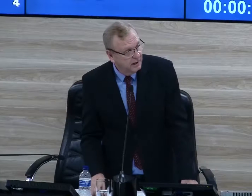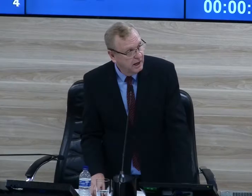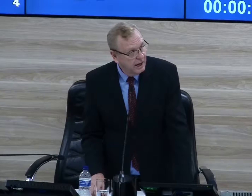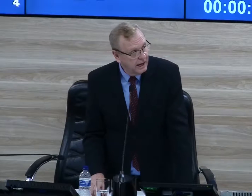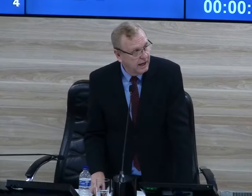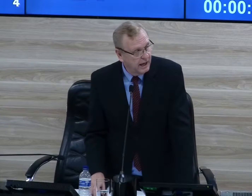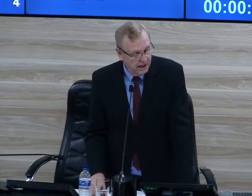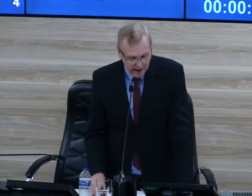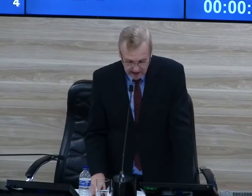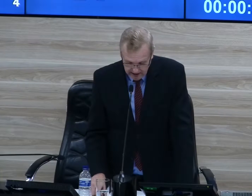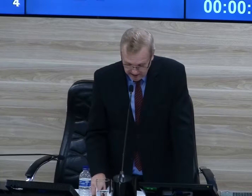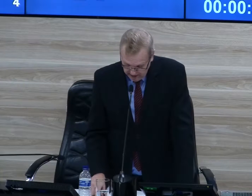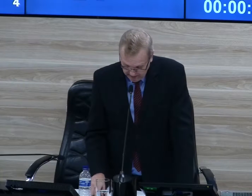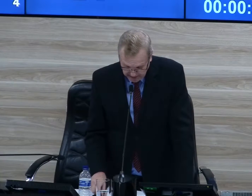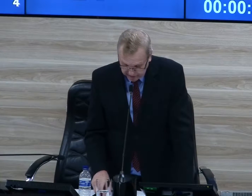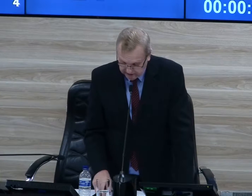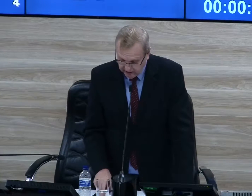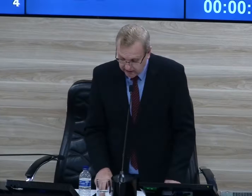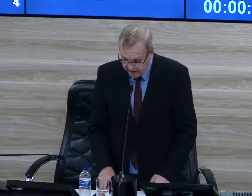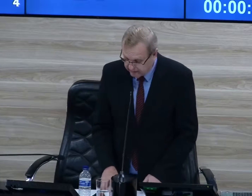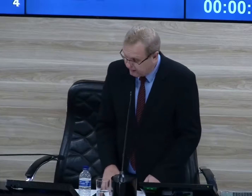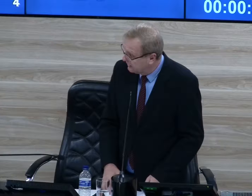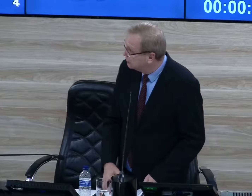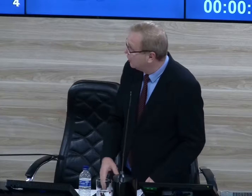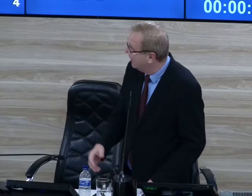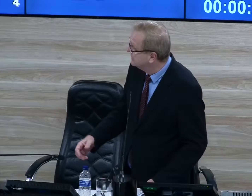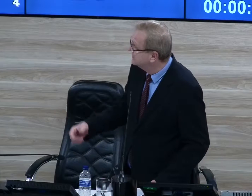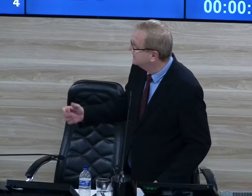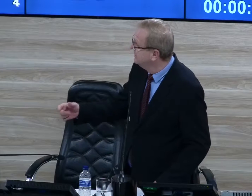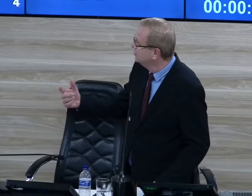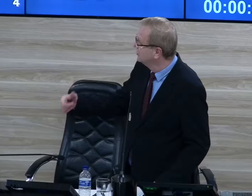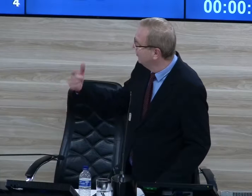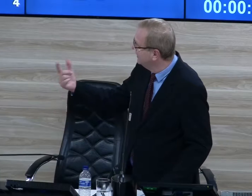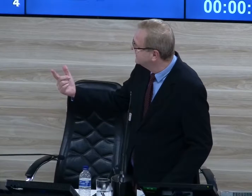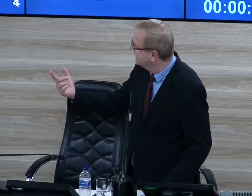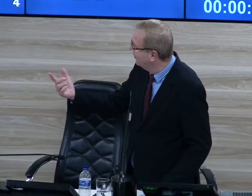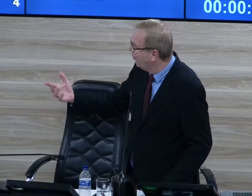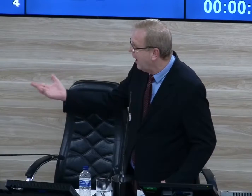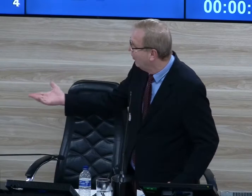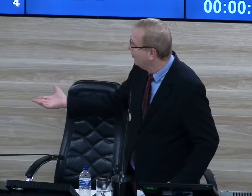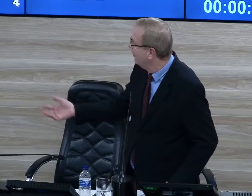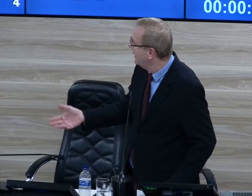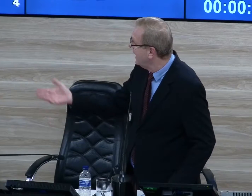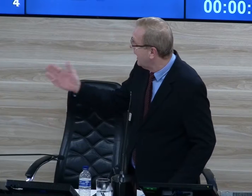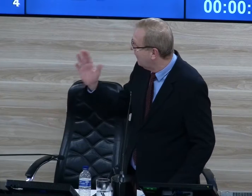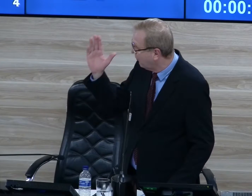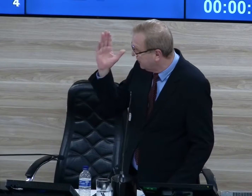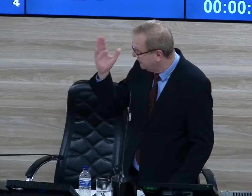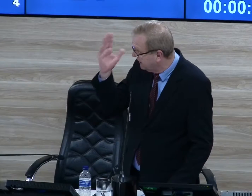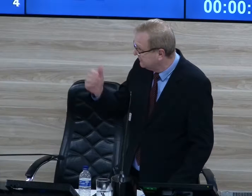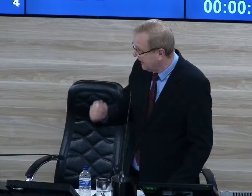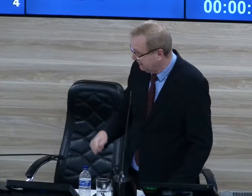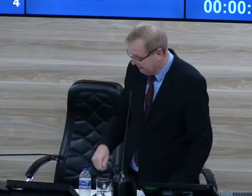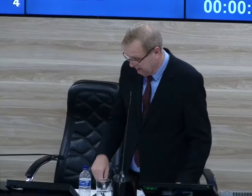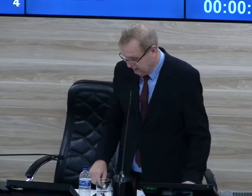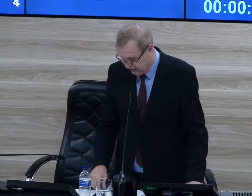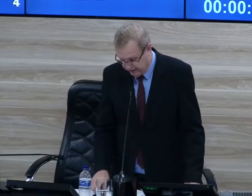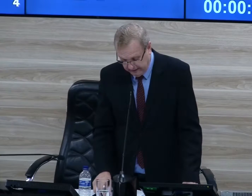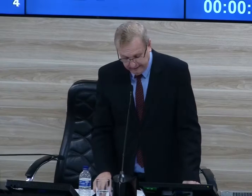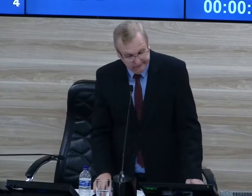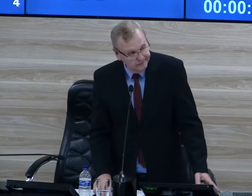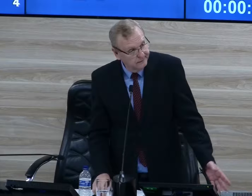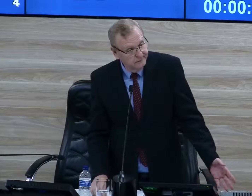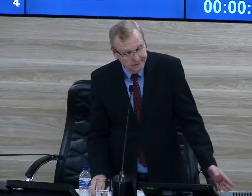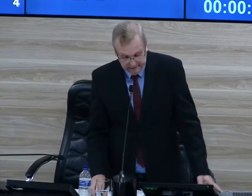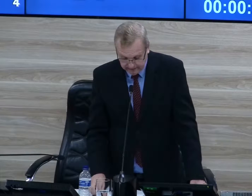sempre, para você entrar nas drogas que não são lícitas, o álcool é a porta de entrada